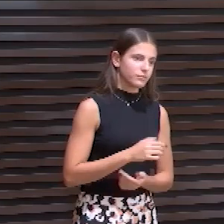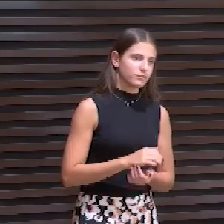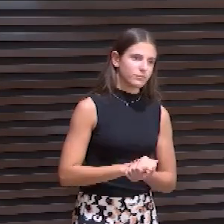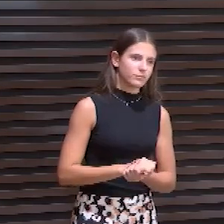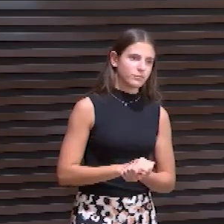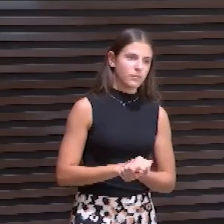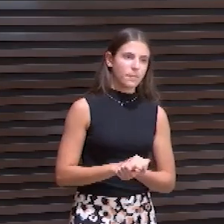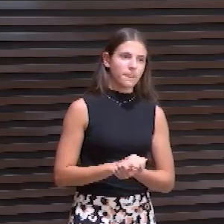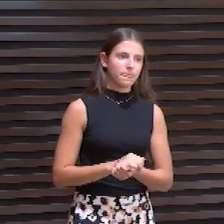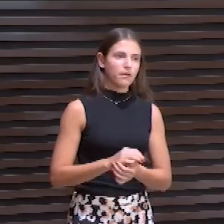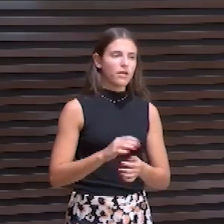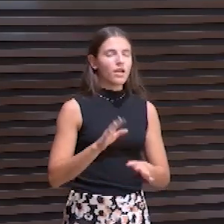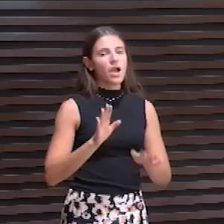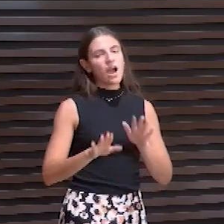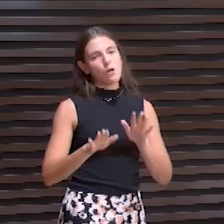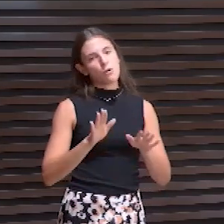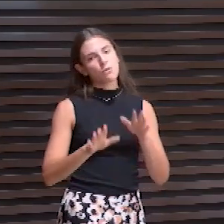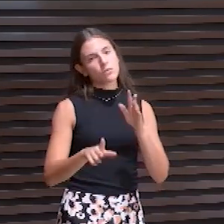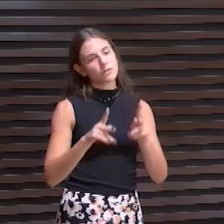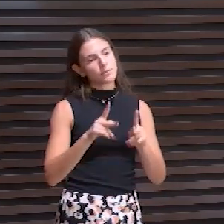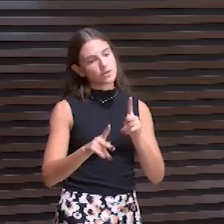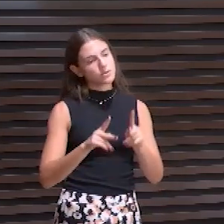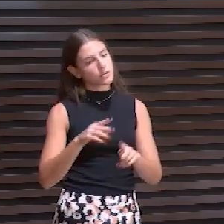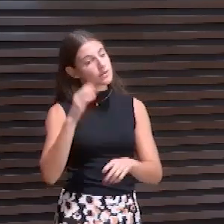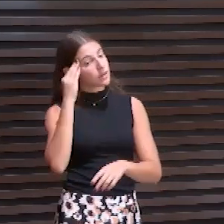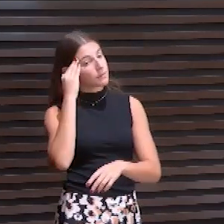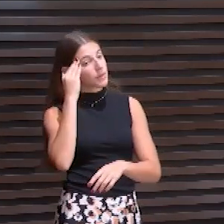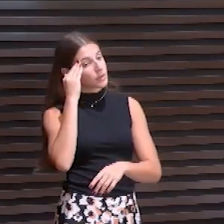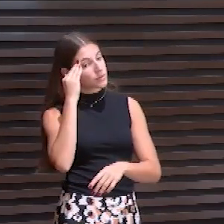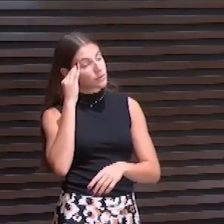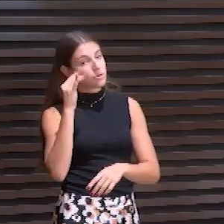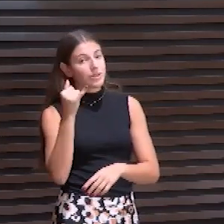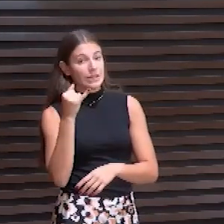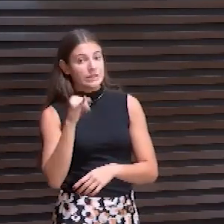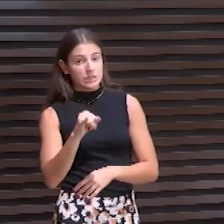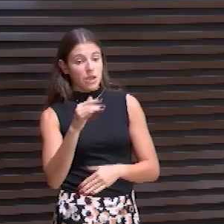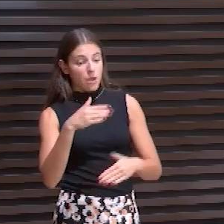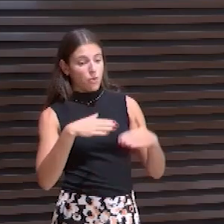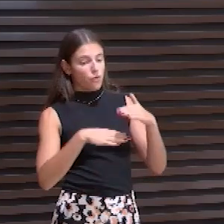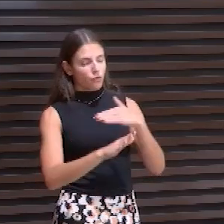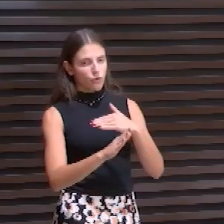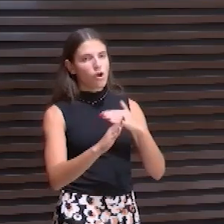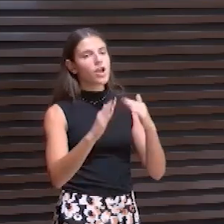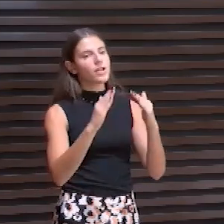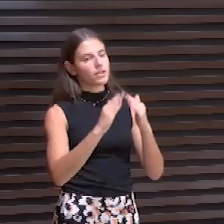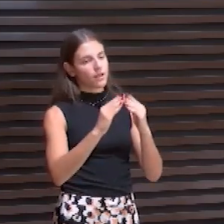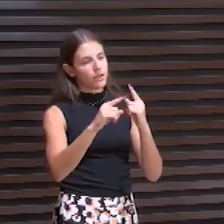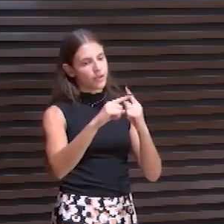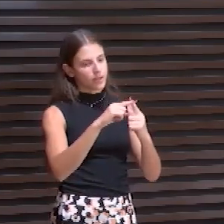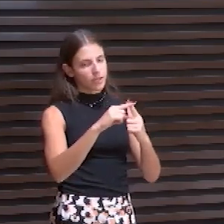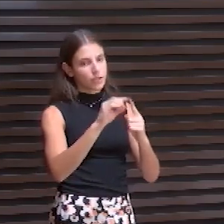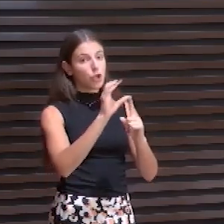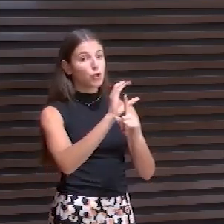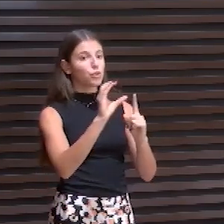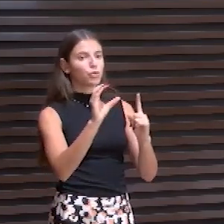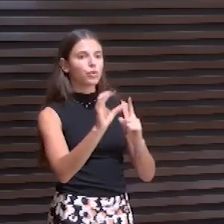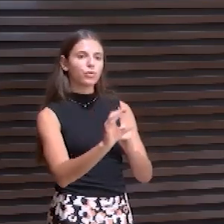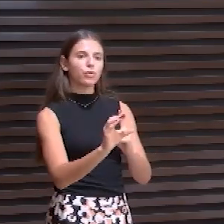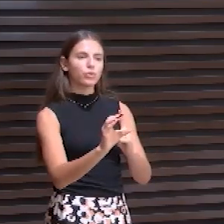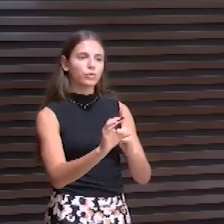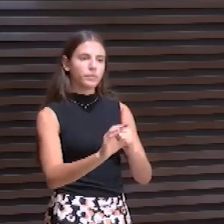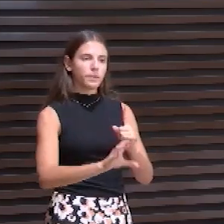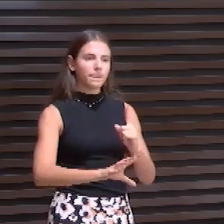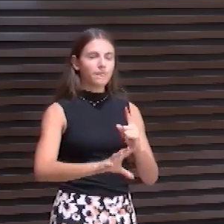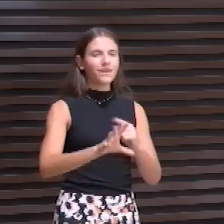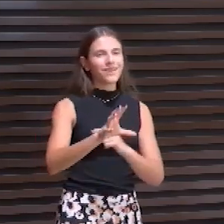Muitos pensam, infelizmente, que o fato de frequentarem a reunião da igreja e o fato de terem a doutrina